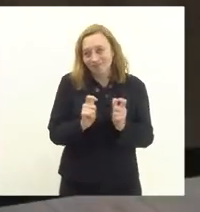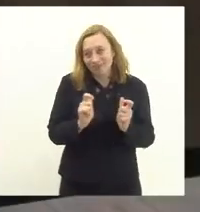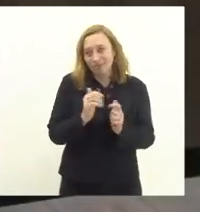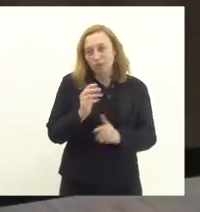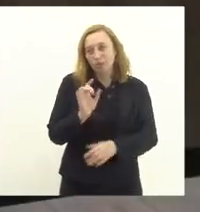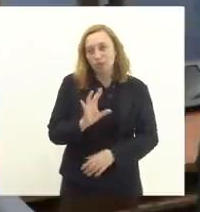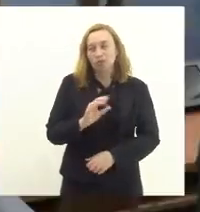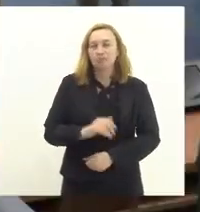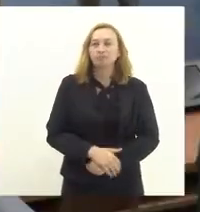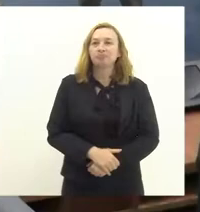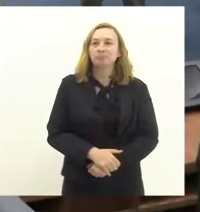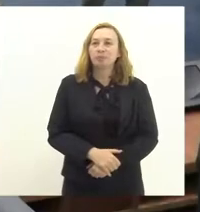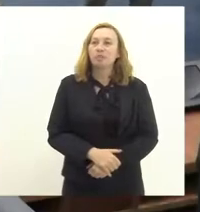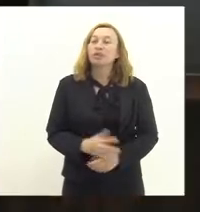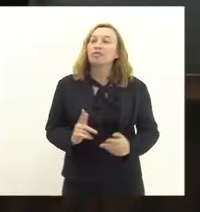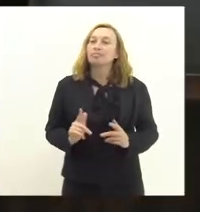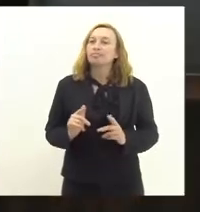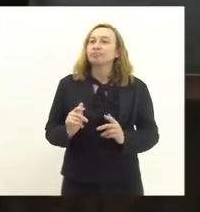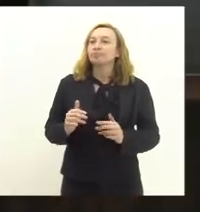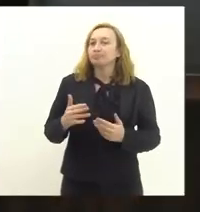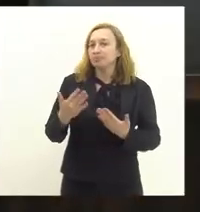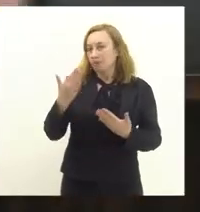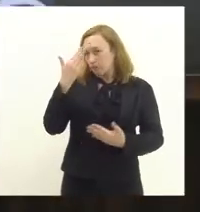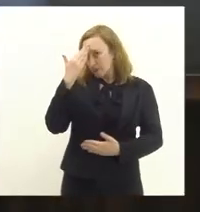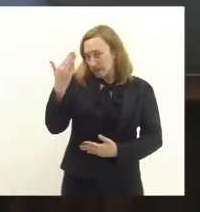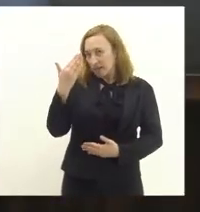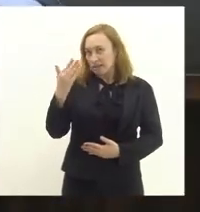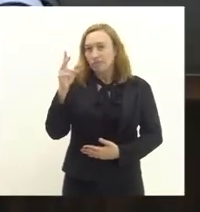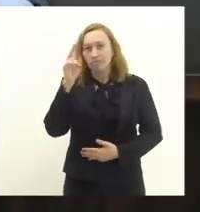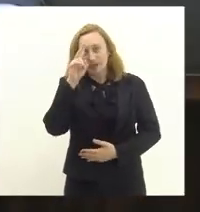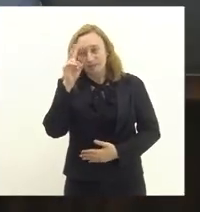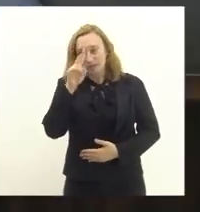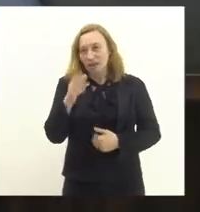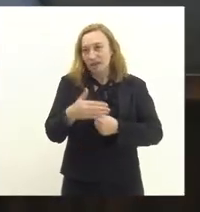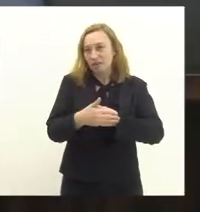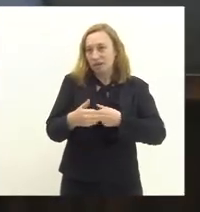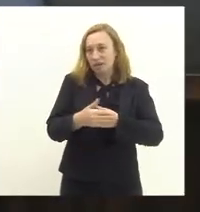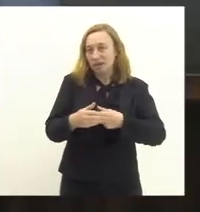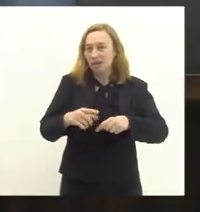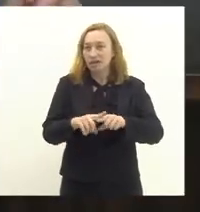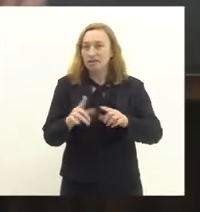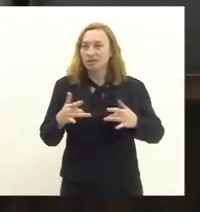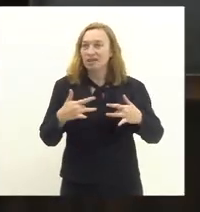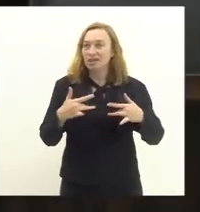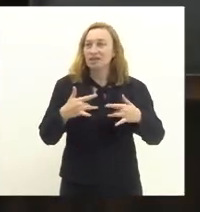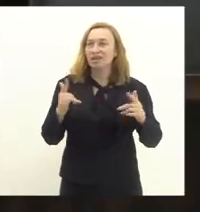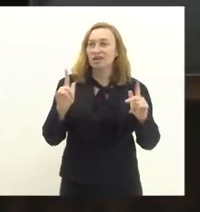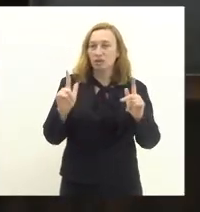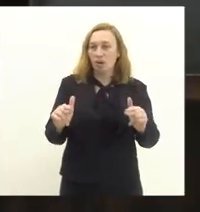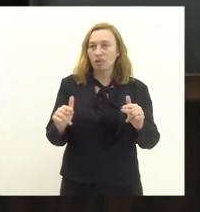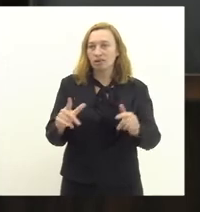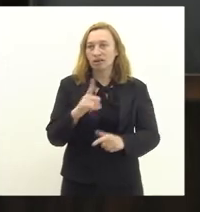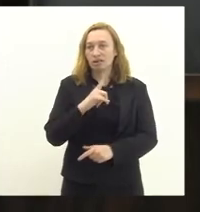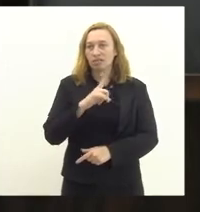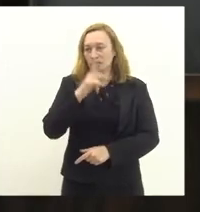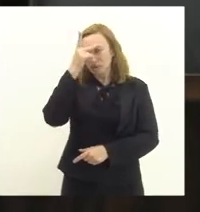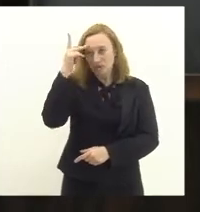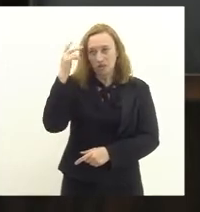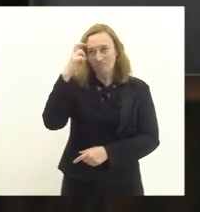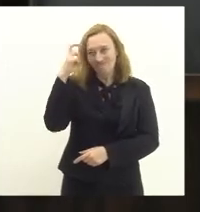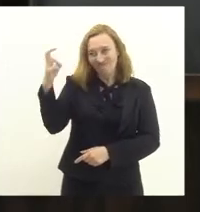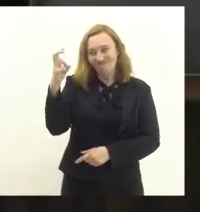só isso, presidente. Da mesma forma, Márcio, muito obrigado pela lembrança e o carinho, mas é o mesmo sentimento que eu tenho. Pessoa